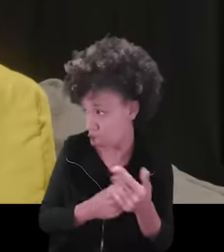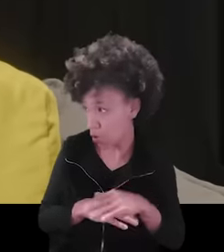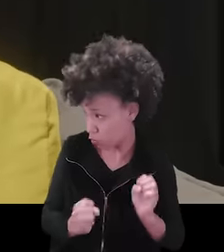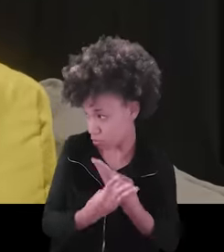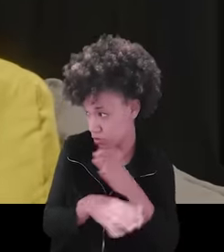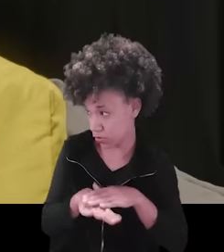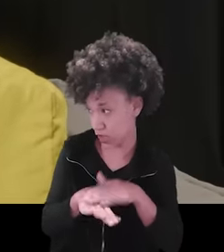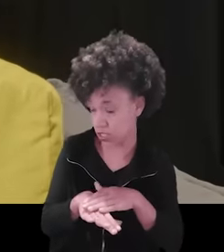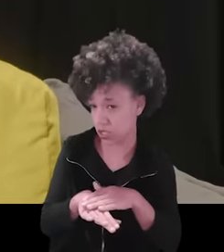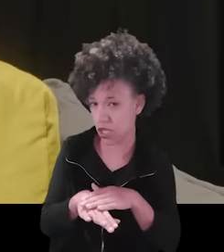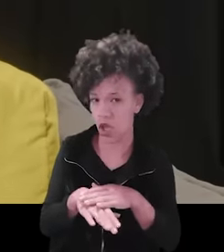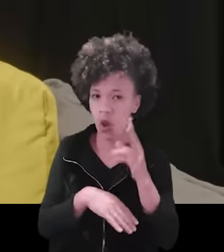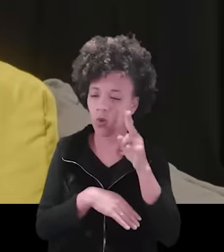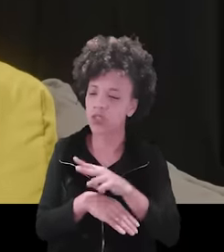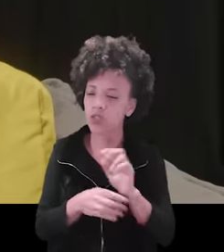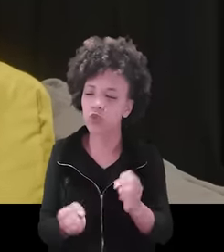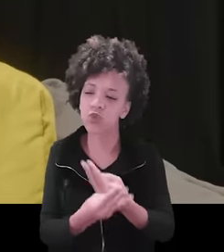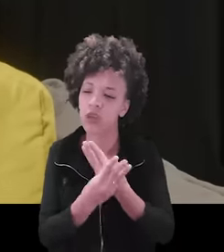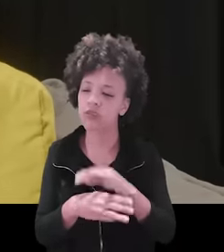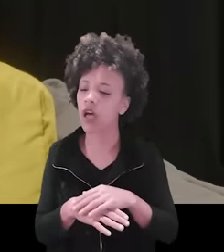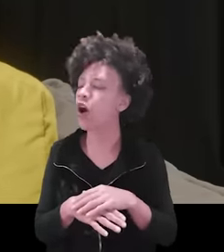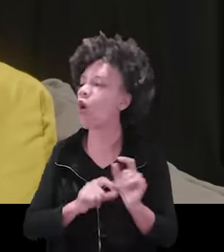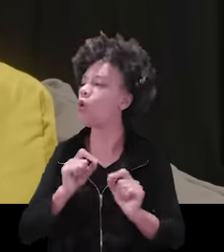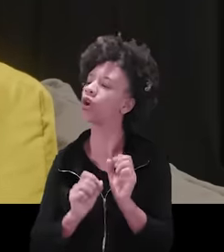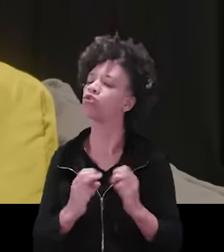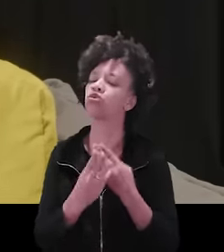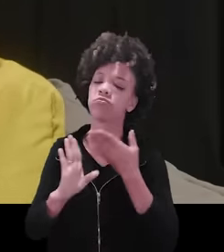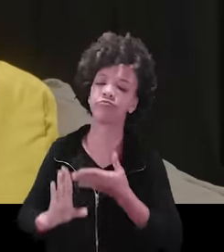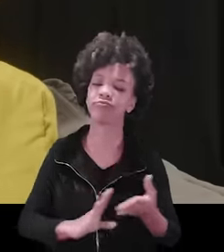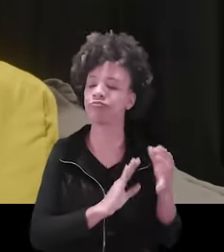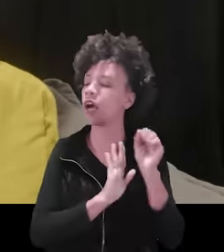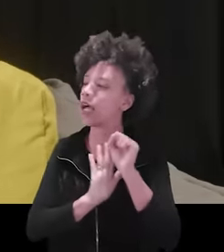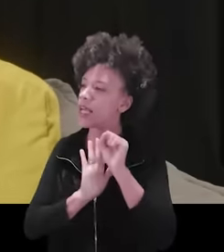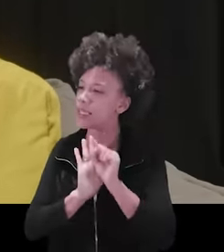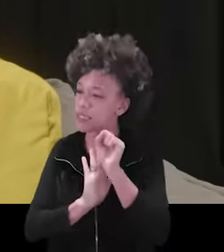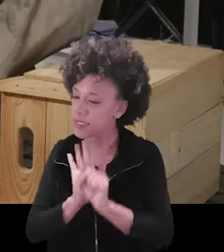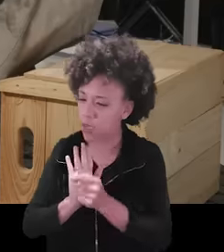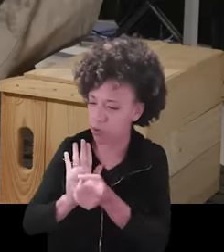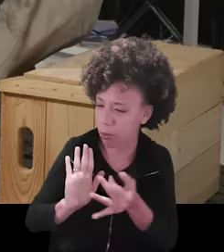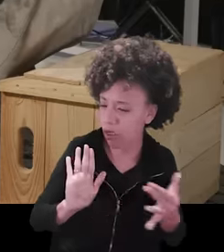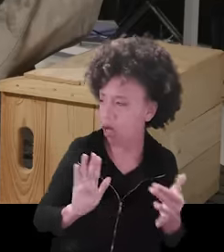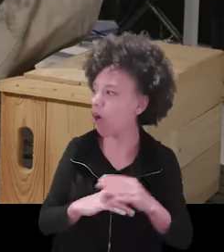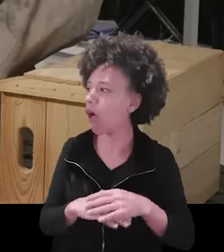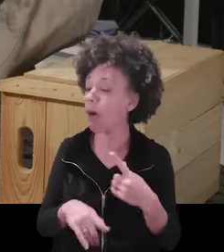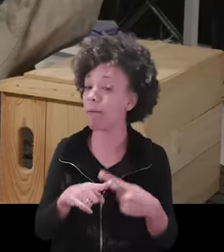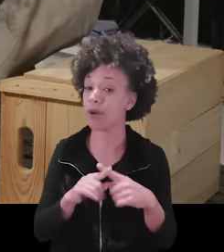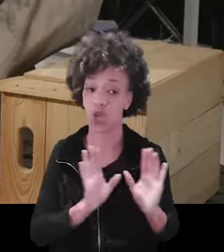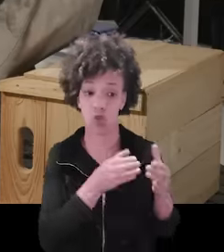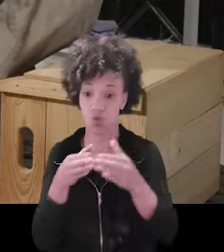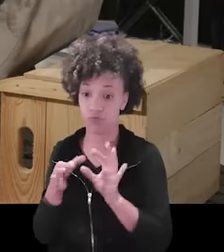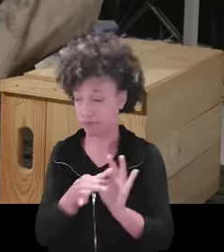blocos de Deus fazem quando eu vejo Deus o que que os duram séculos porque os caras são